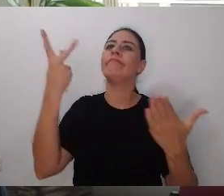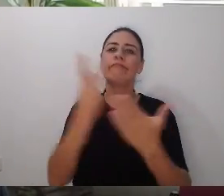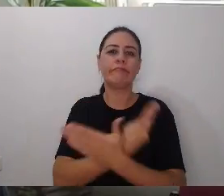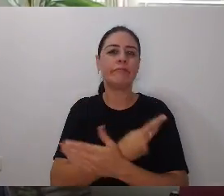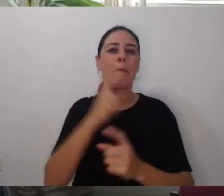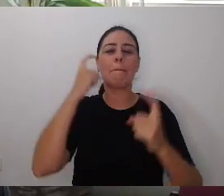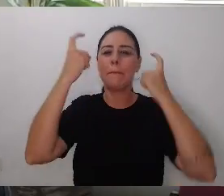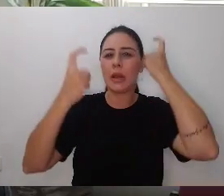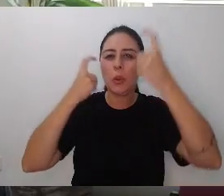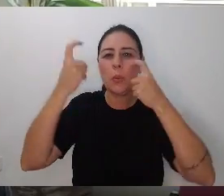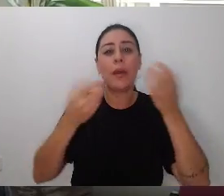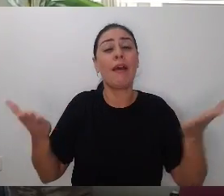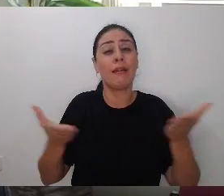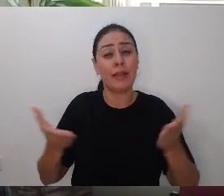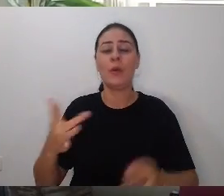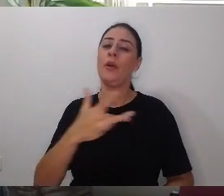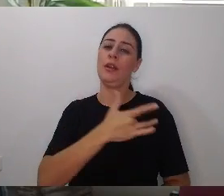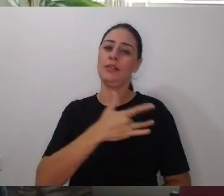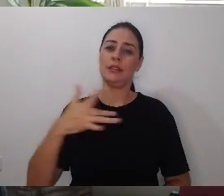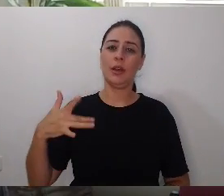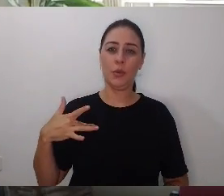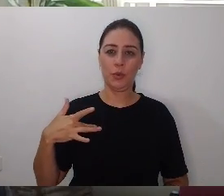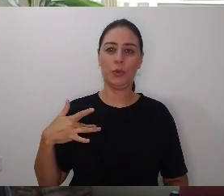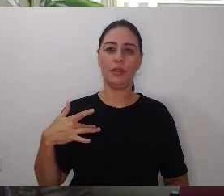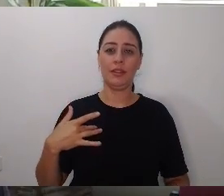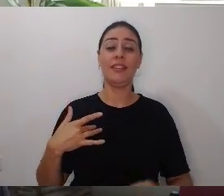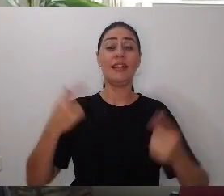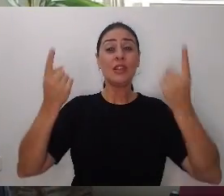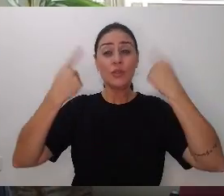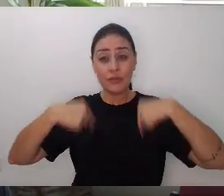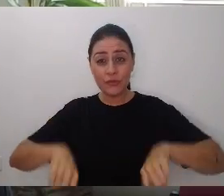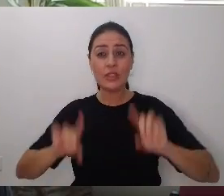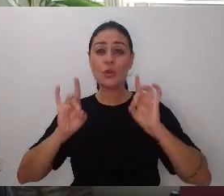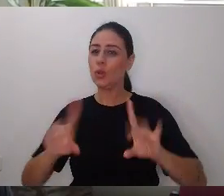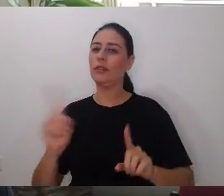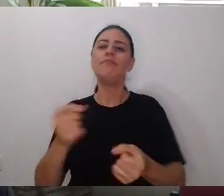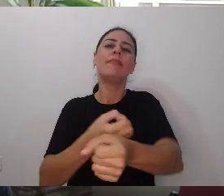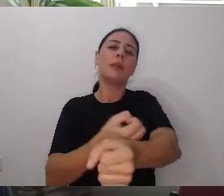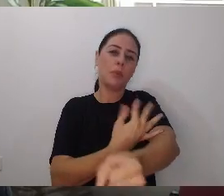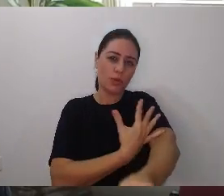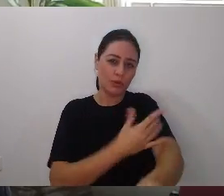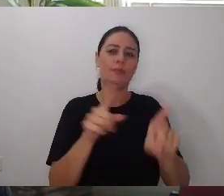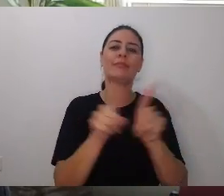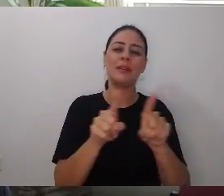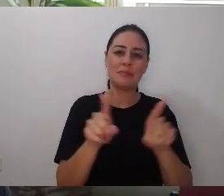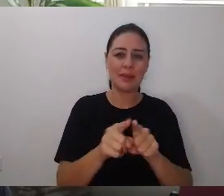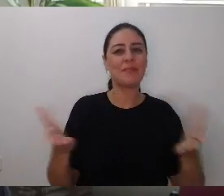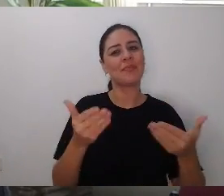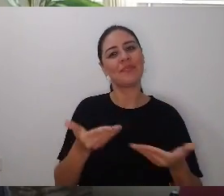essa situação tão preocupante que é a nossa saúde, para além do físico, o emocional também, né?